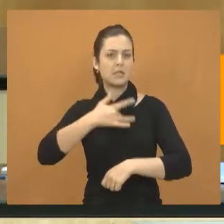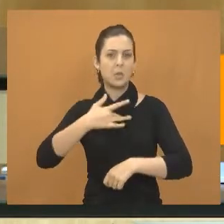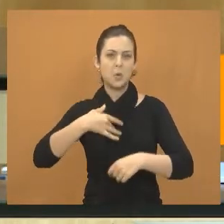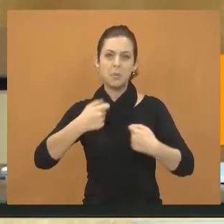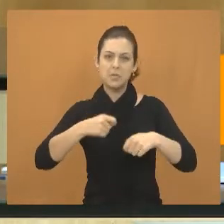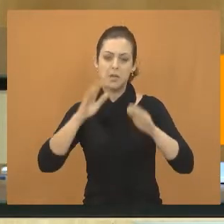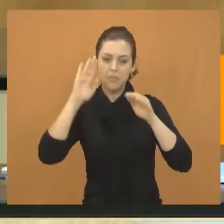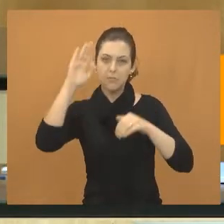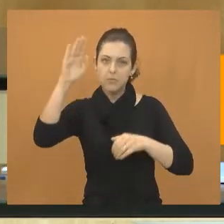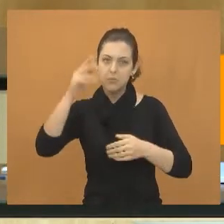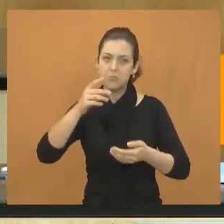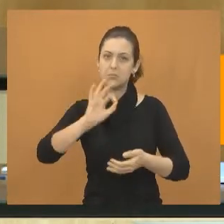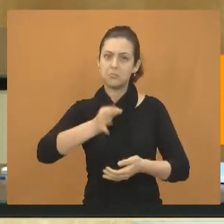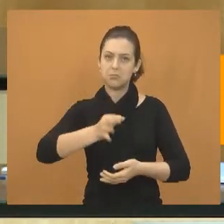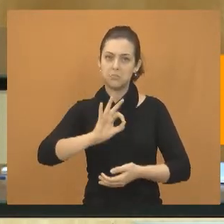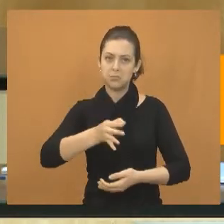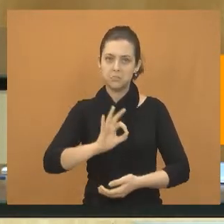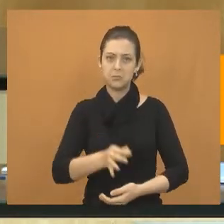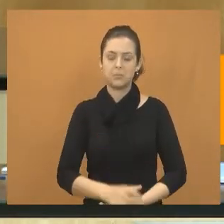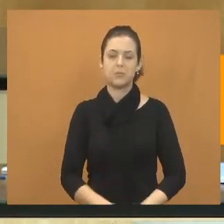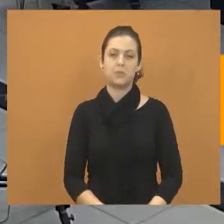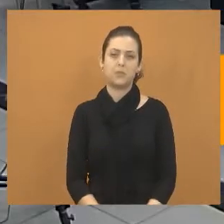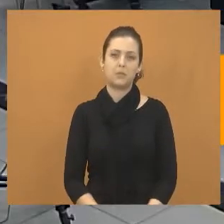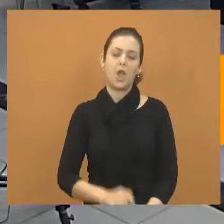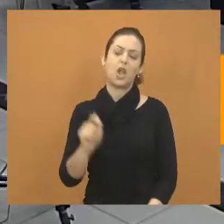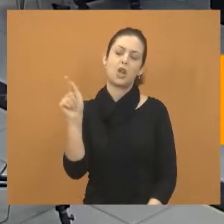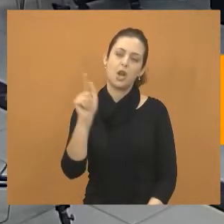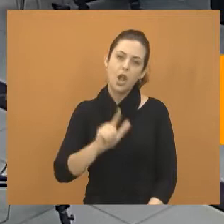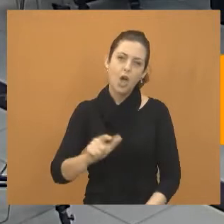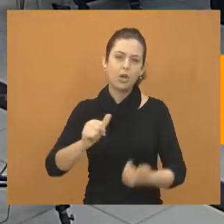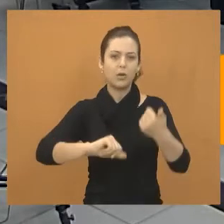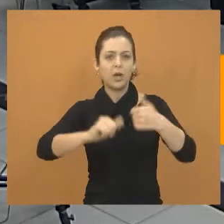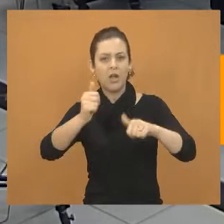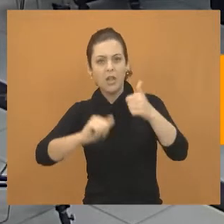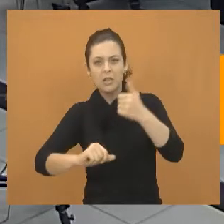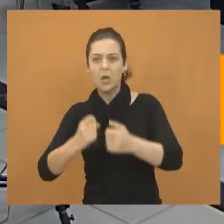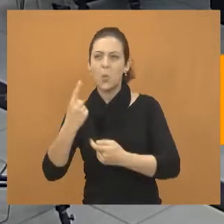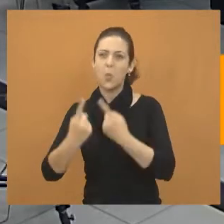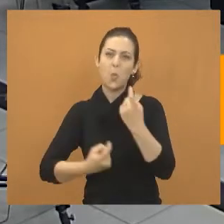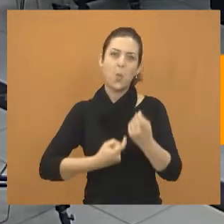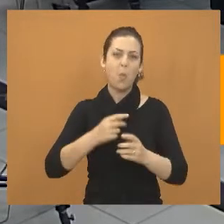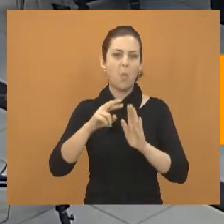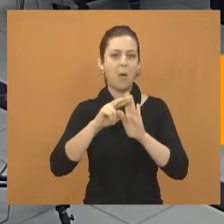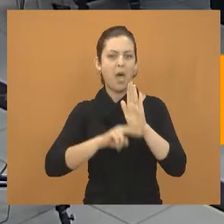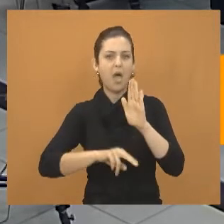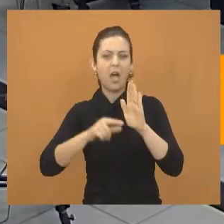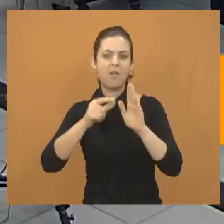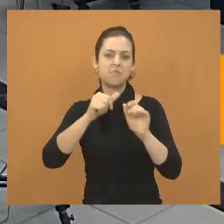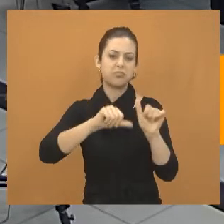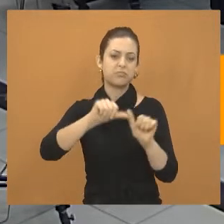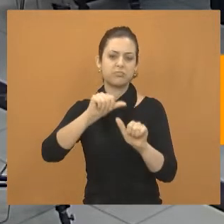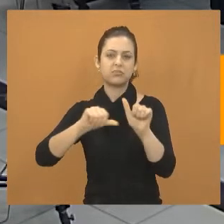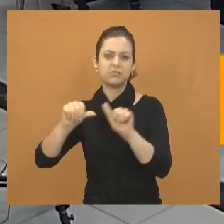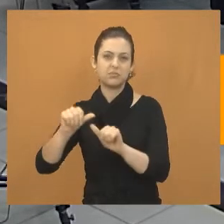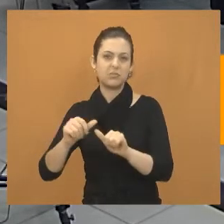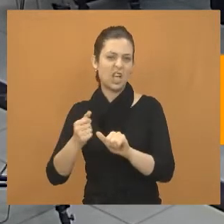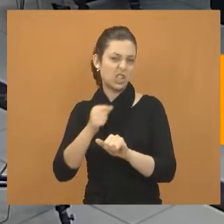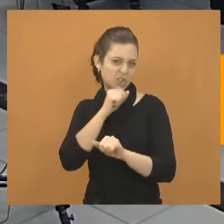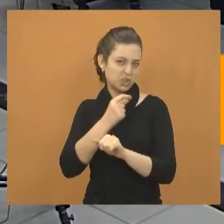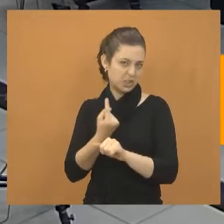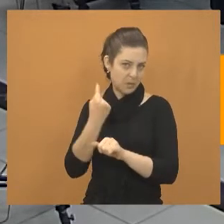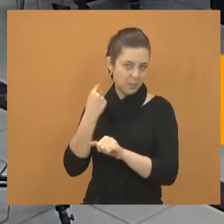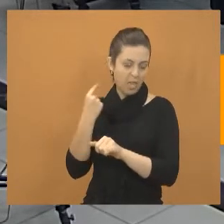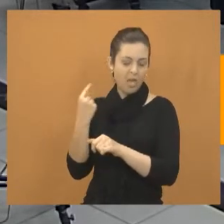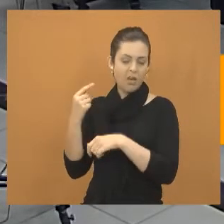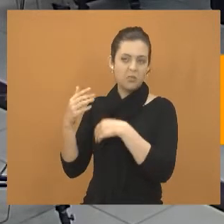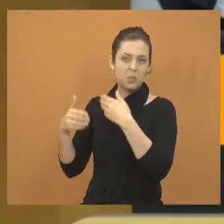tem que ser prioridade mesmo. Exato. Né? É lógico que a gente tem que analisar que algumas regras foram mudadas. Antigamente, por